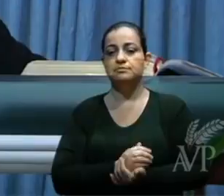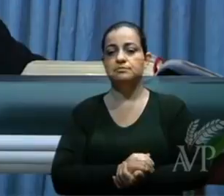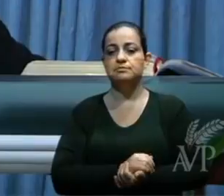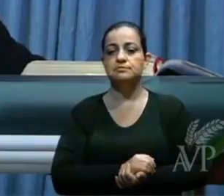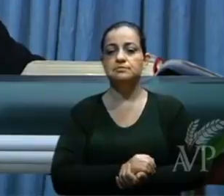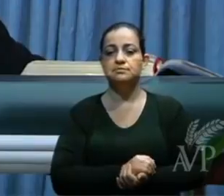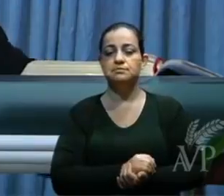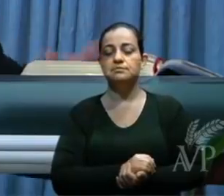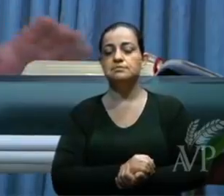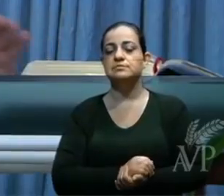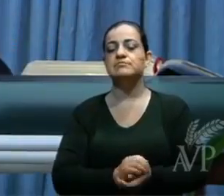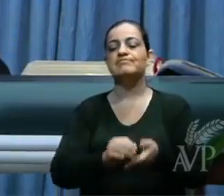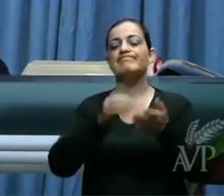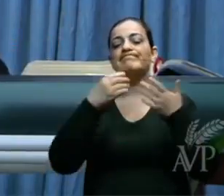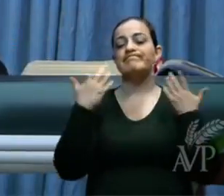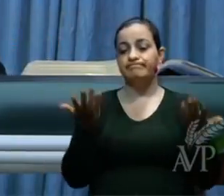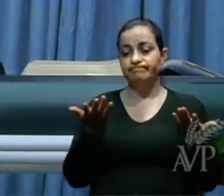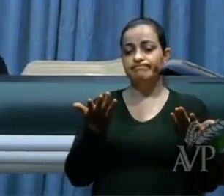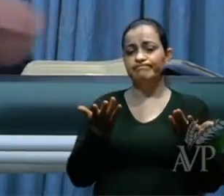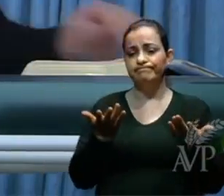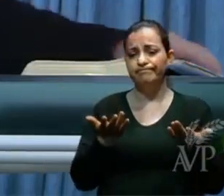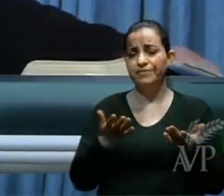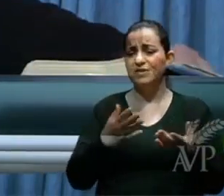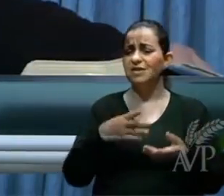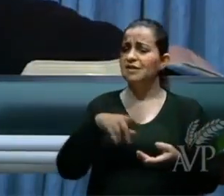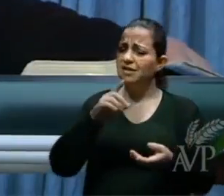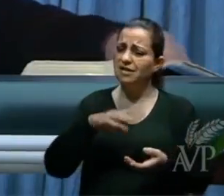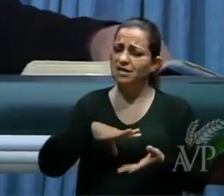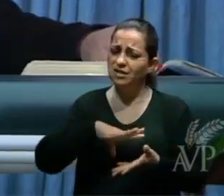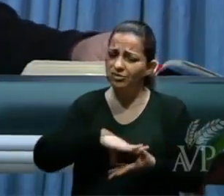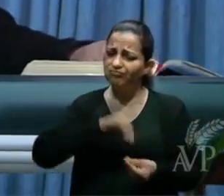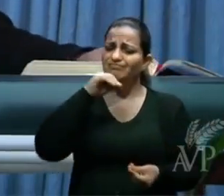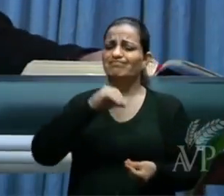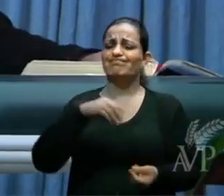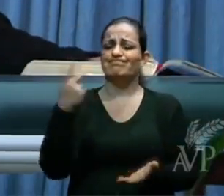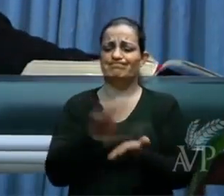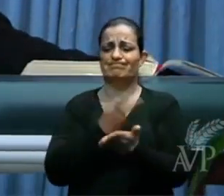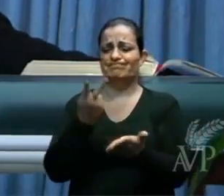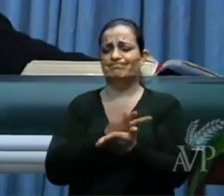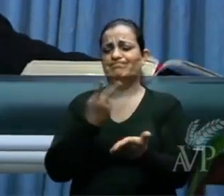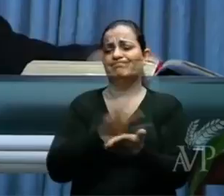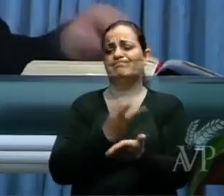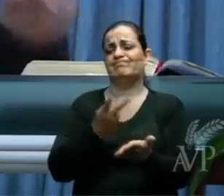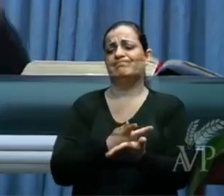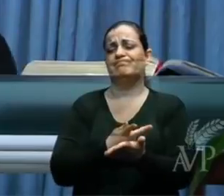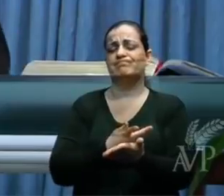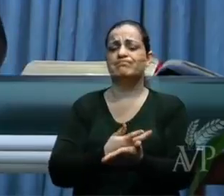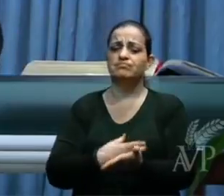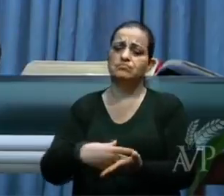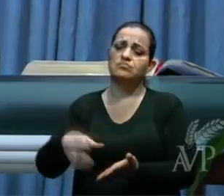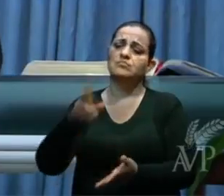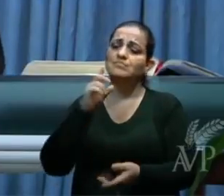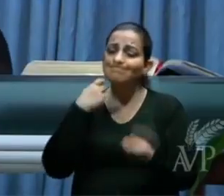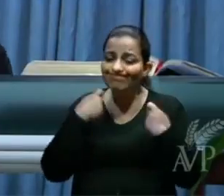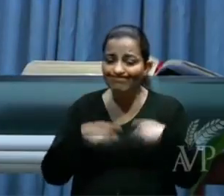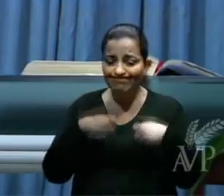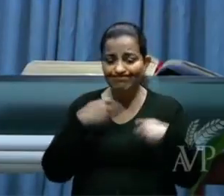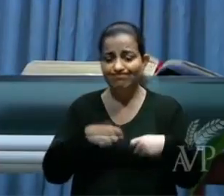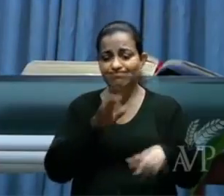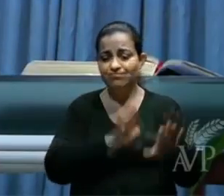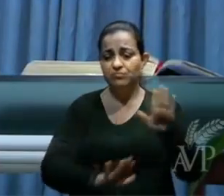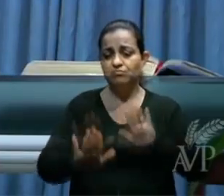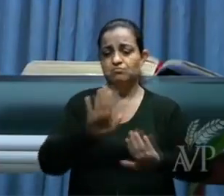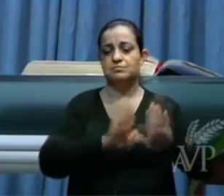em mãos isso é um espírito errado você tem que cultivar as coisas